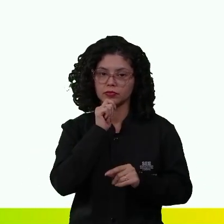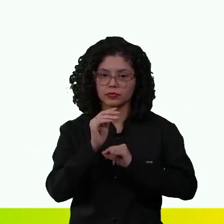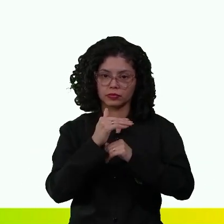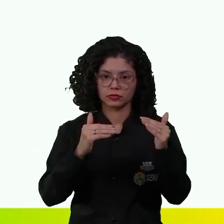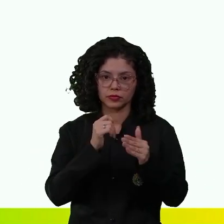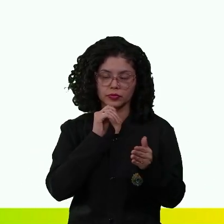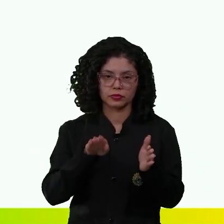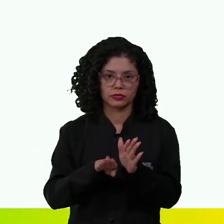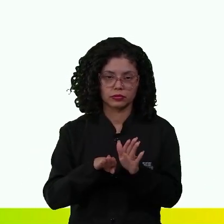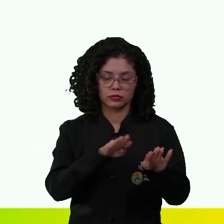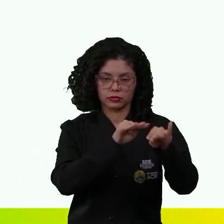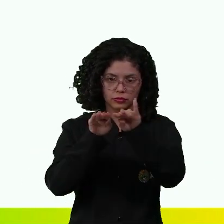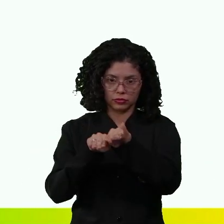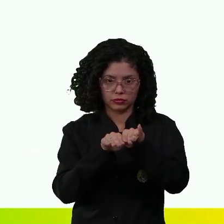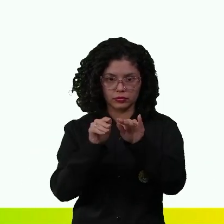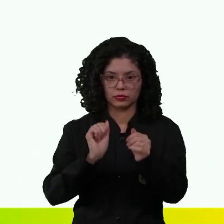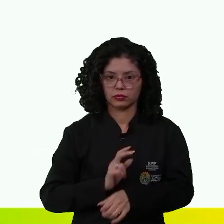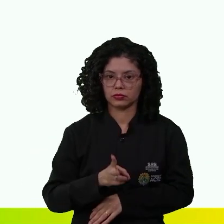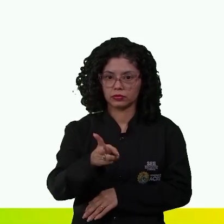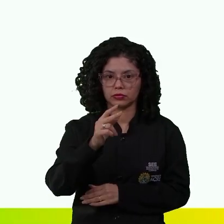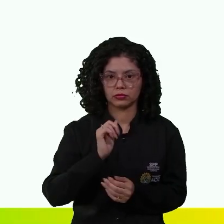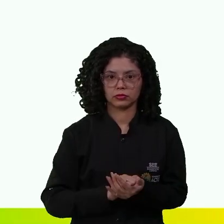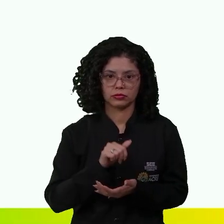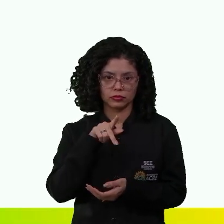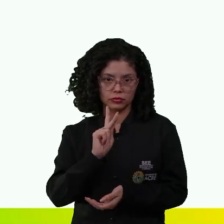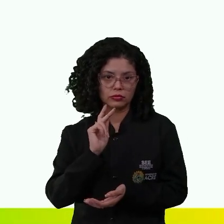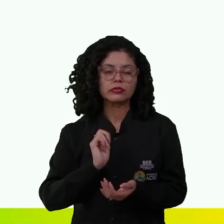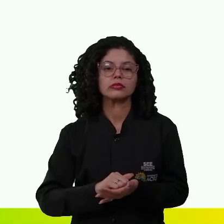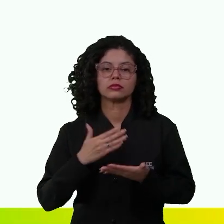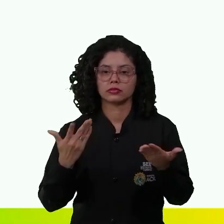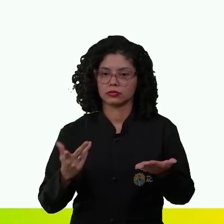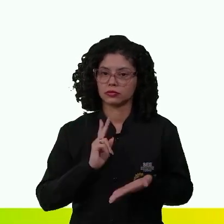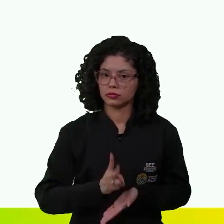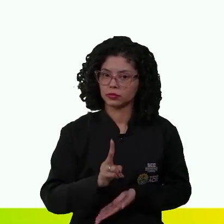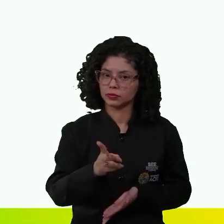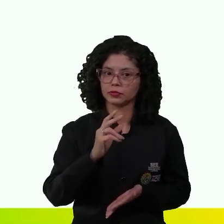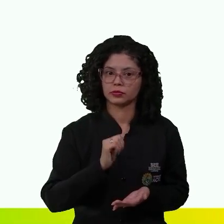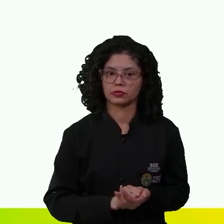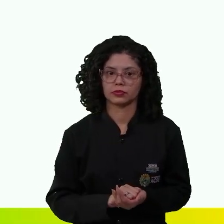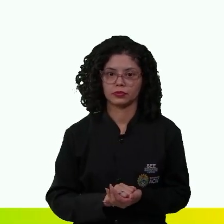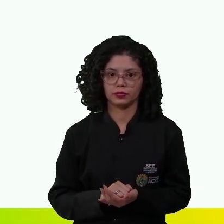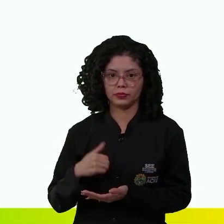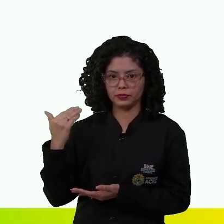todos eles vão ser igual a uma constante K. E essa constante é a constante de